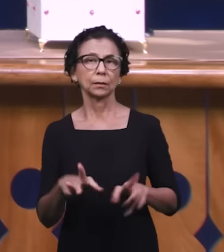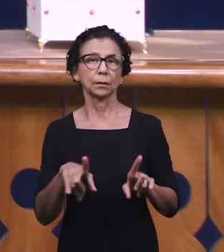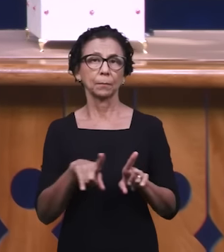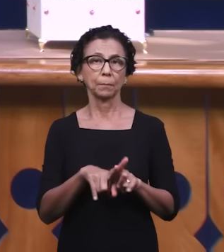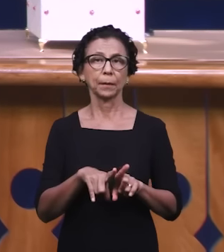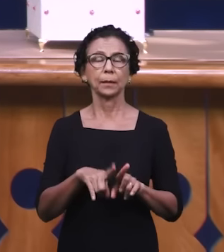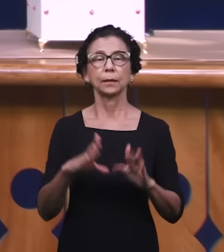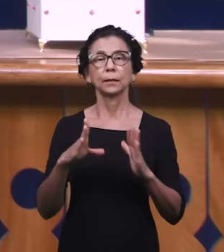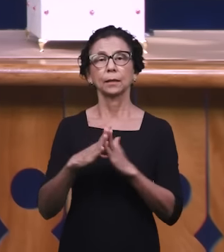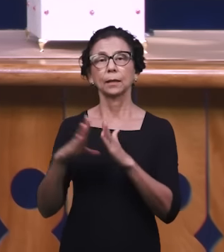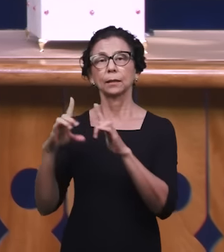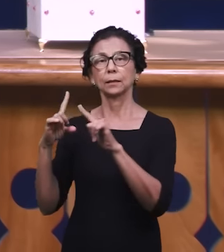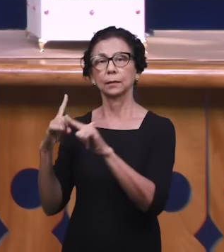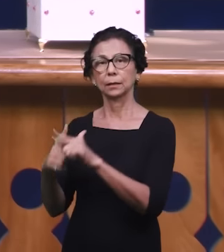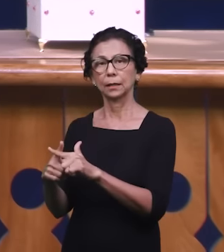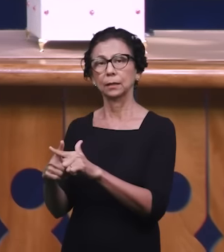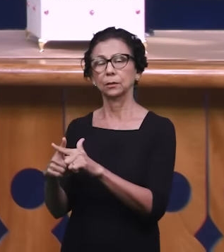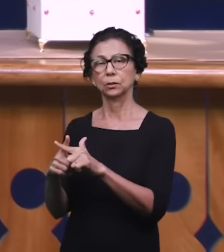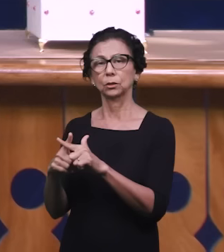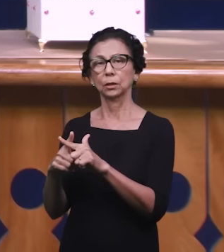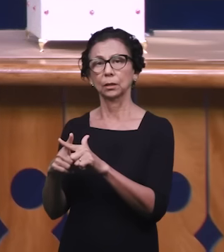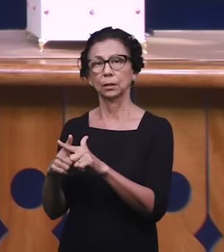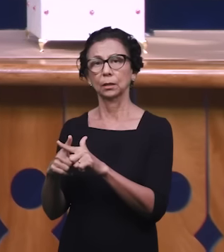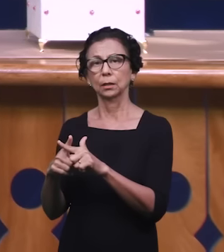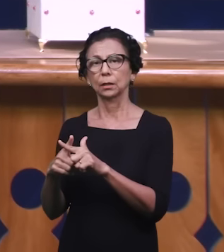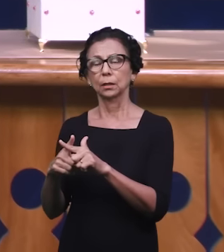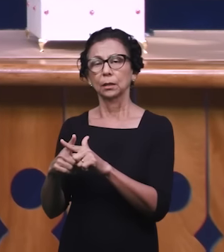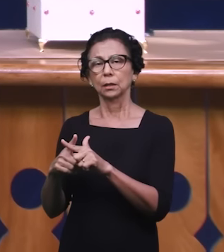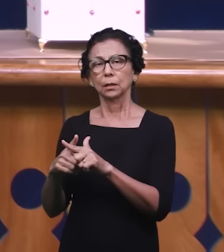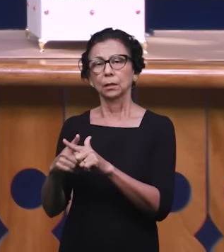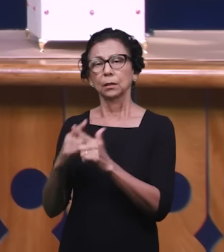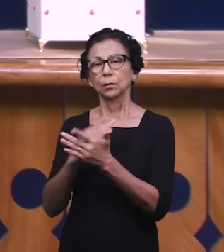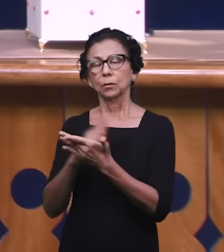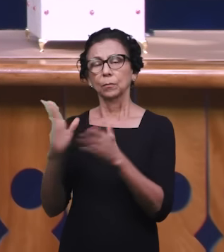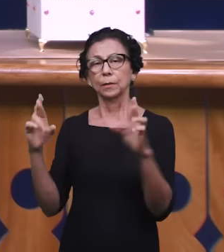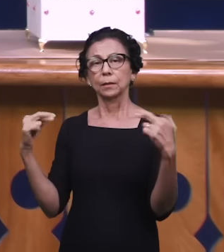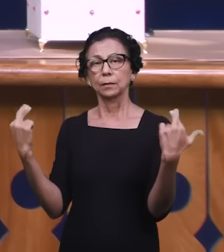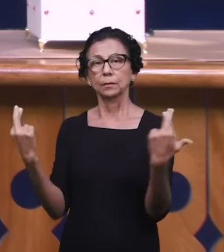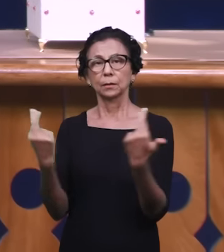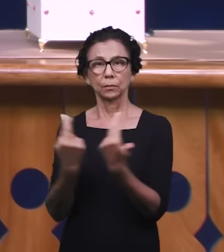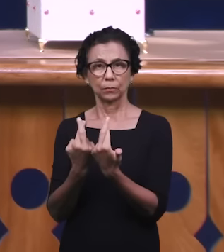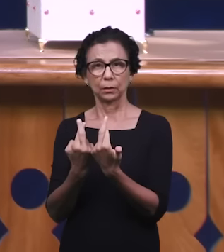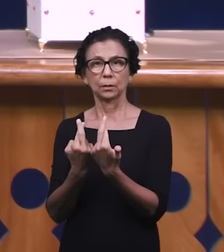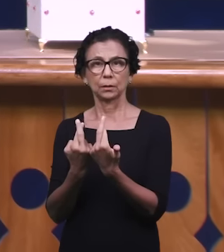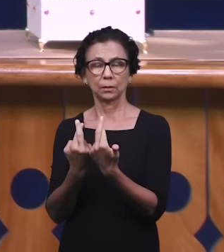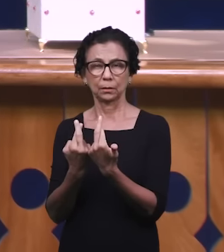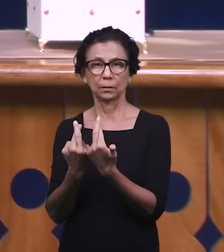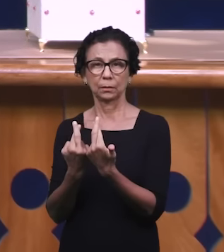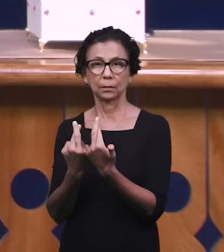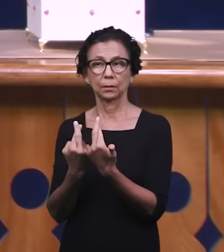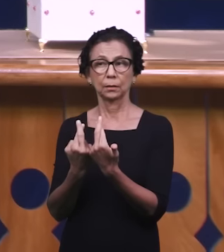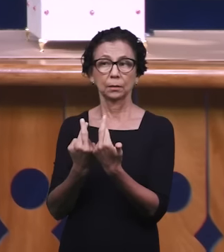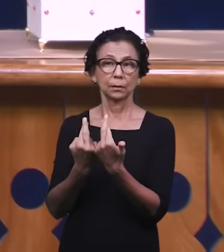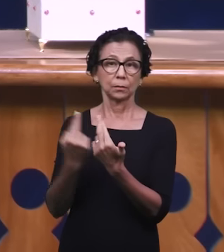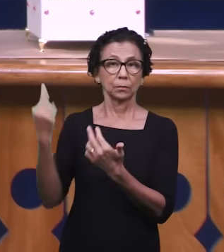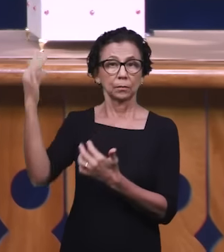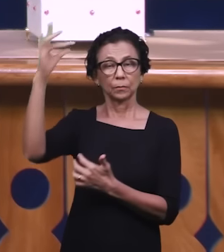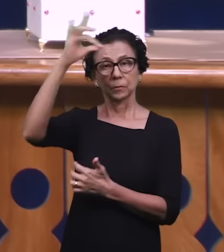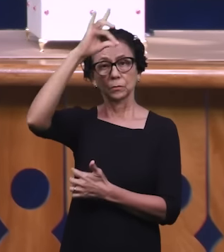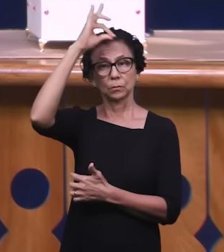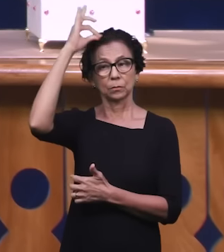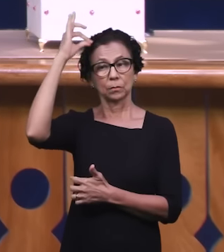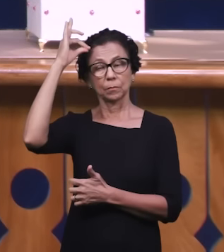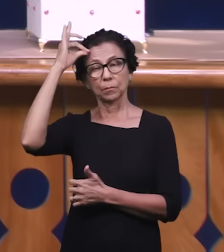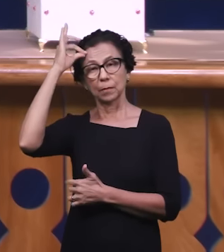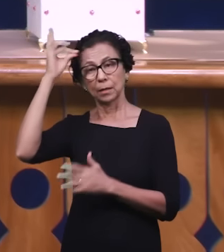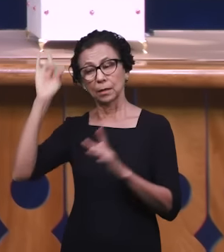igreja então ela começa a se reunir. E quando ela começa a se reunir, o Espírito Santo começa a operar na